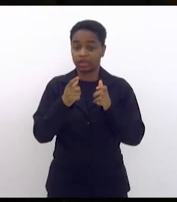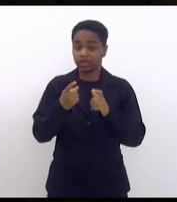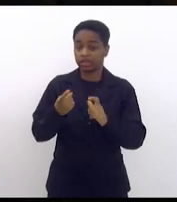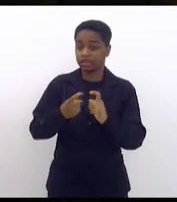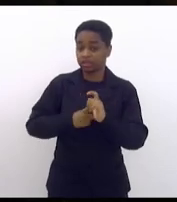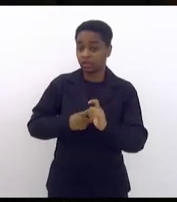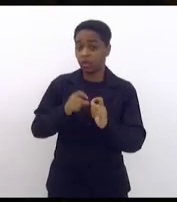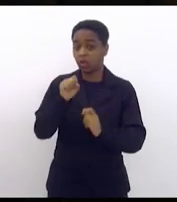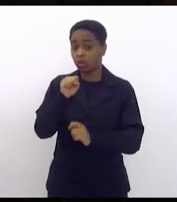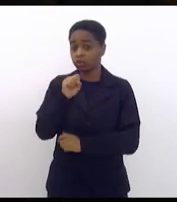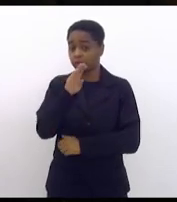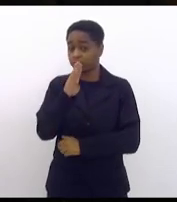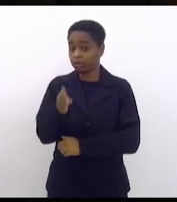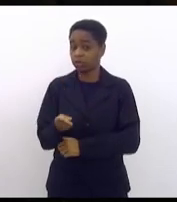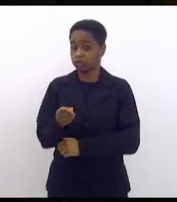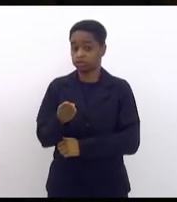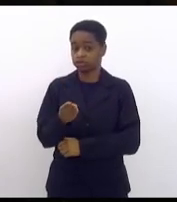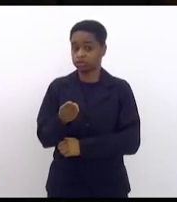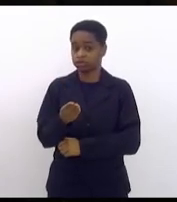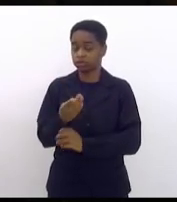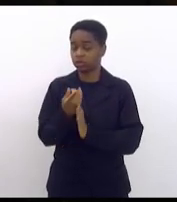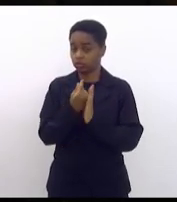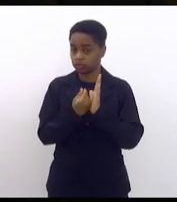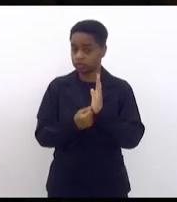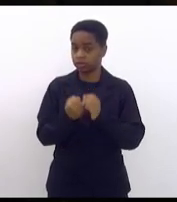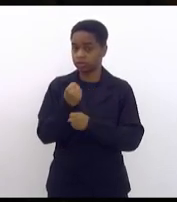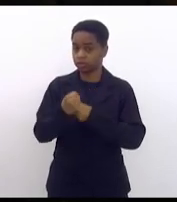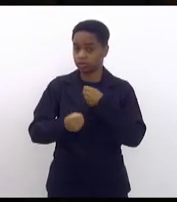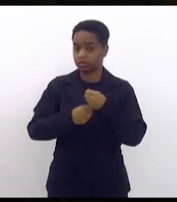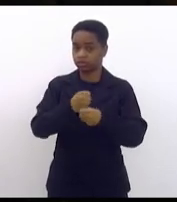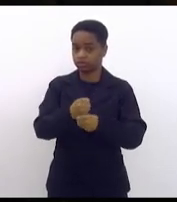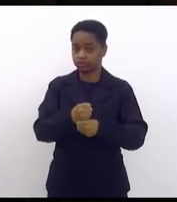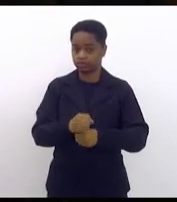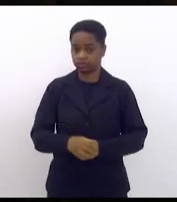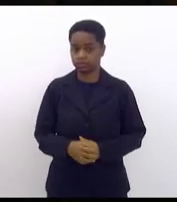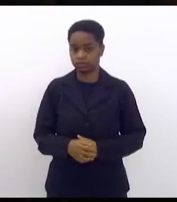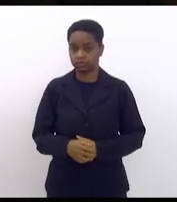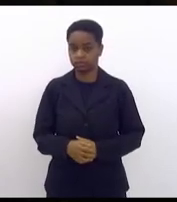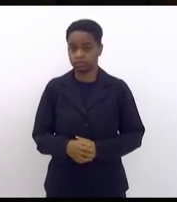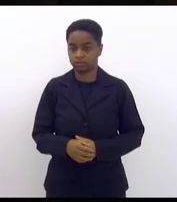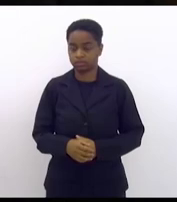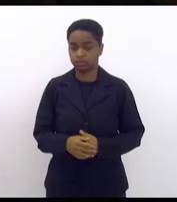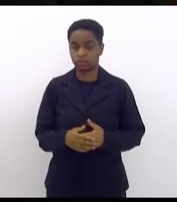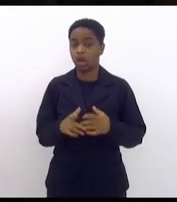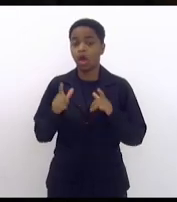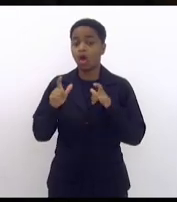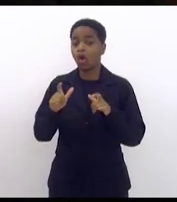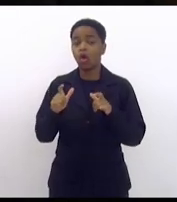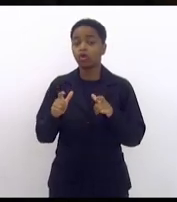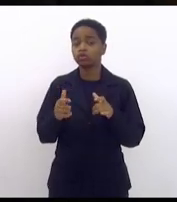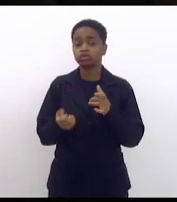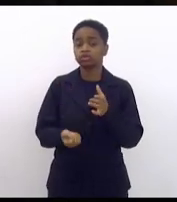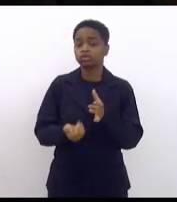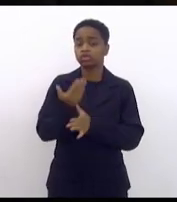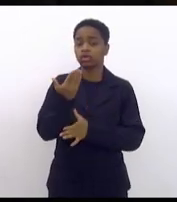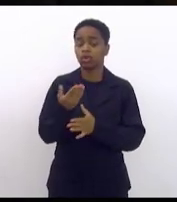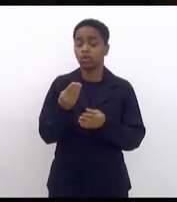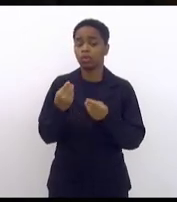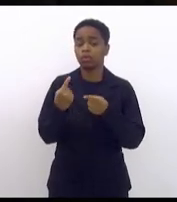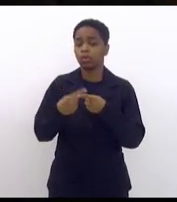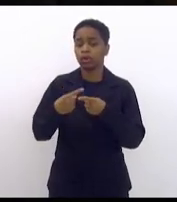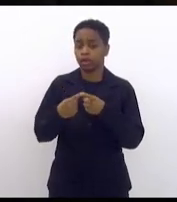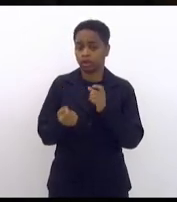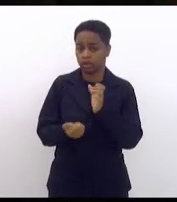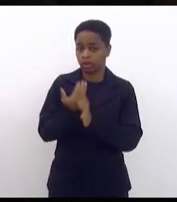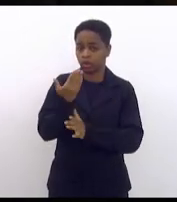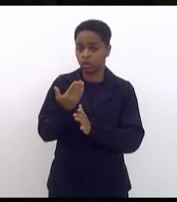de 8 bilhões no orçamento do ano que vem. Da onde advém esse rombo? De dois